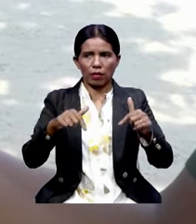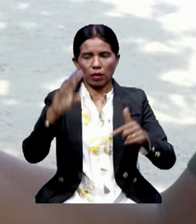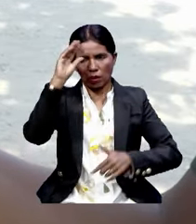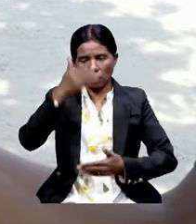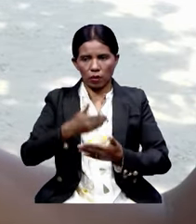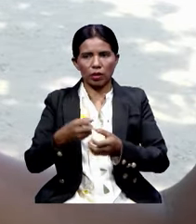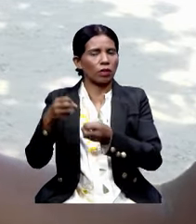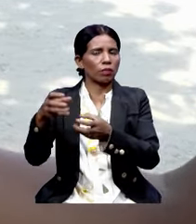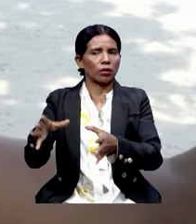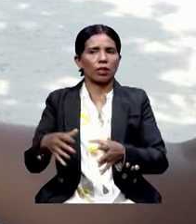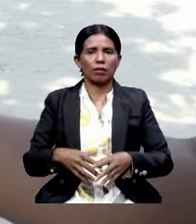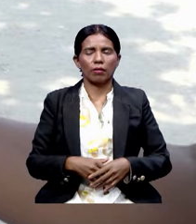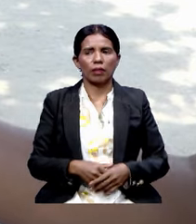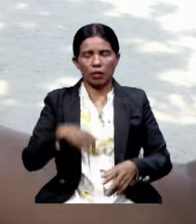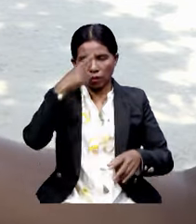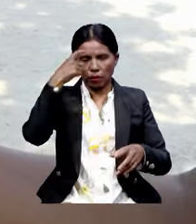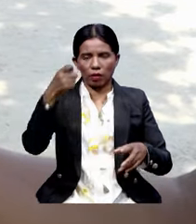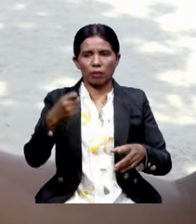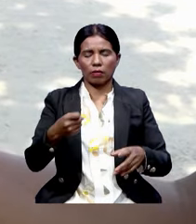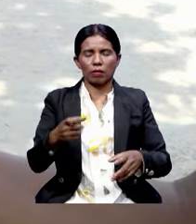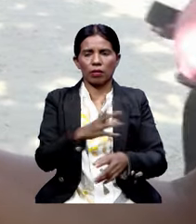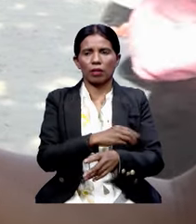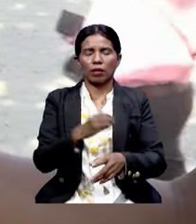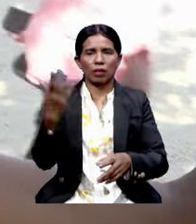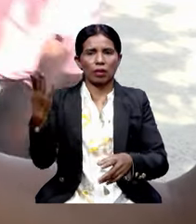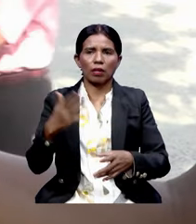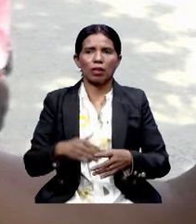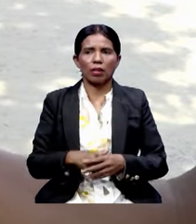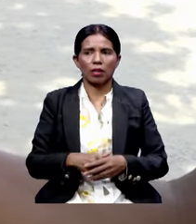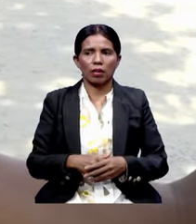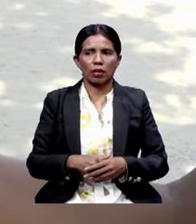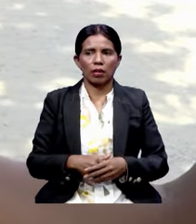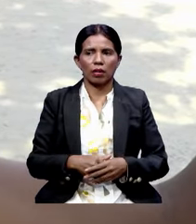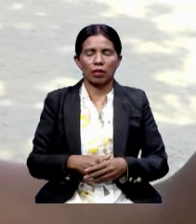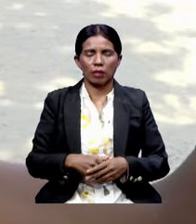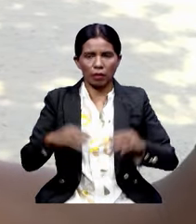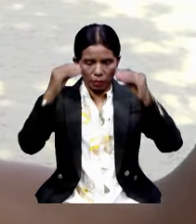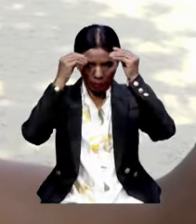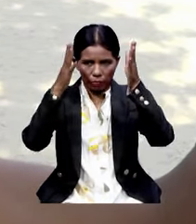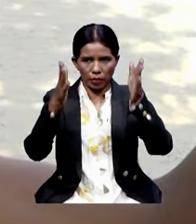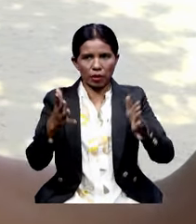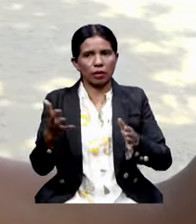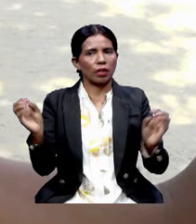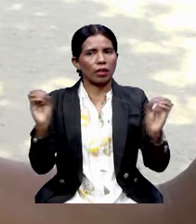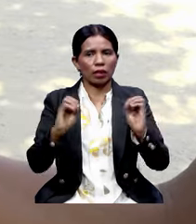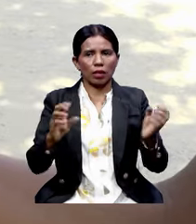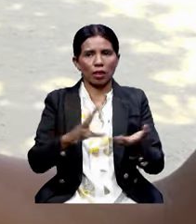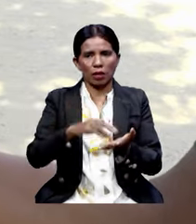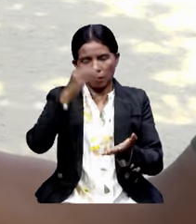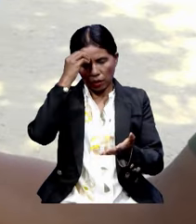wansira abandona hela tamba ya sala profesores la ia o balu aprende